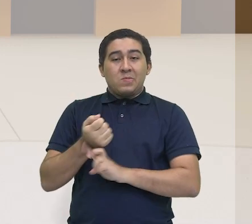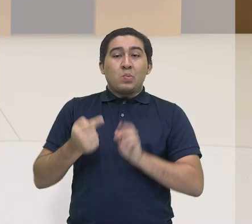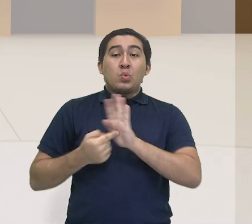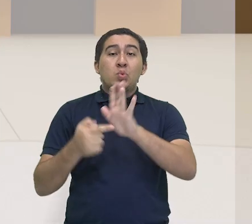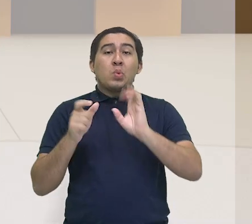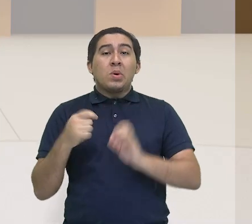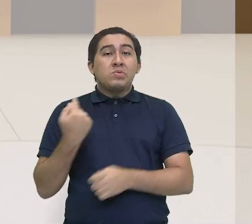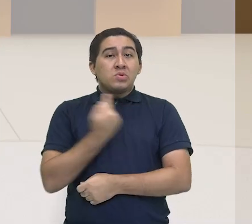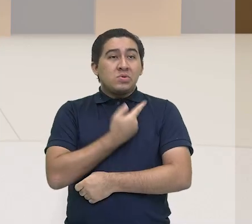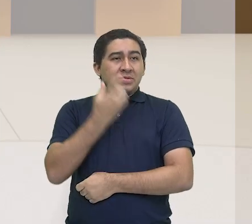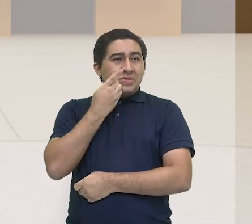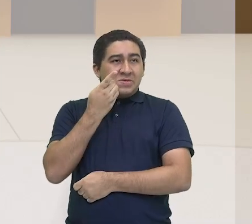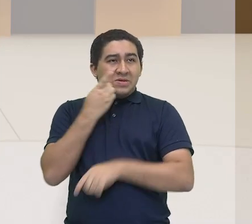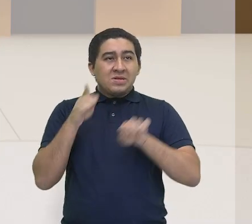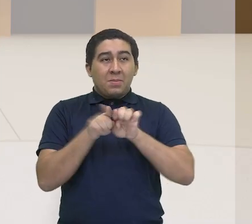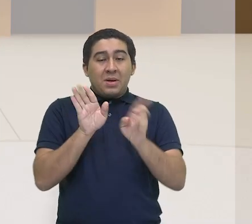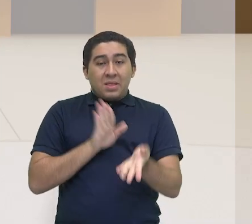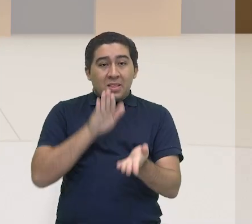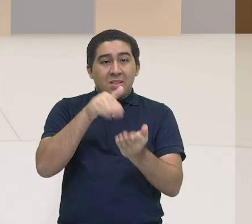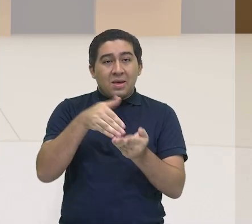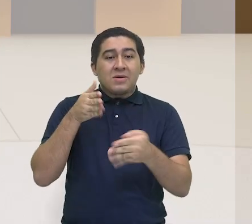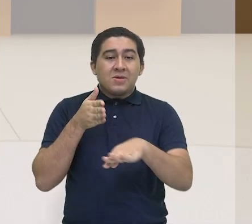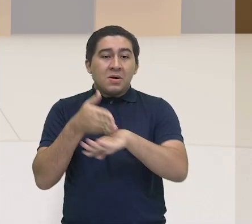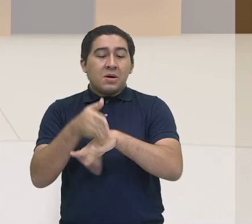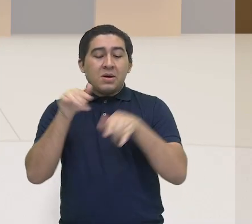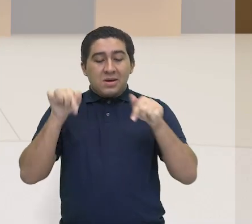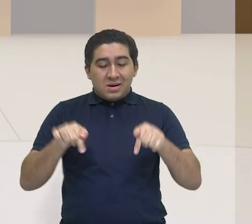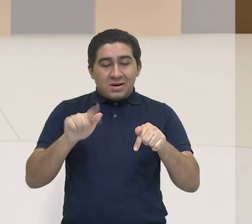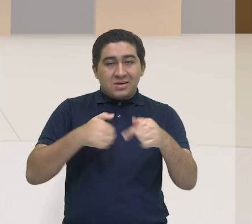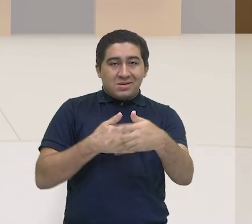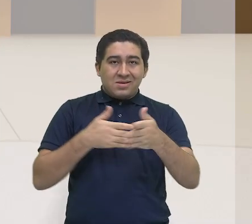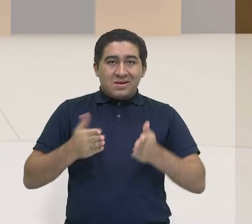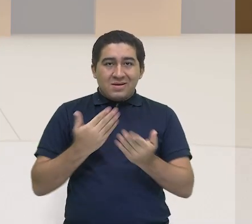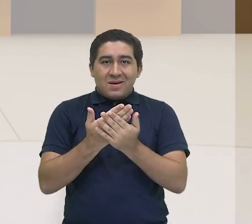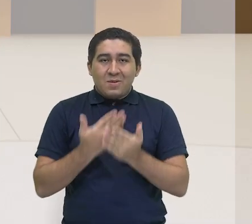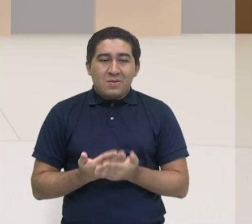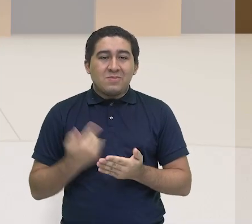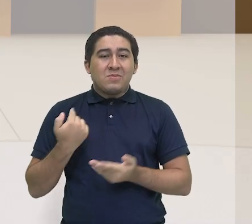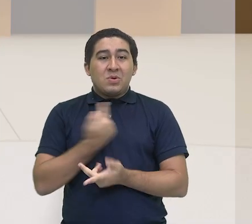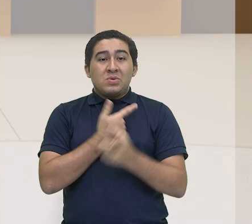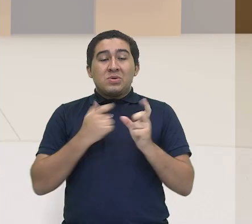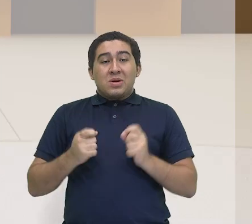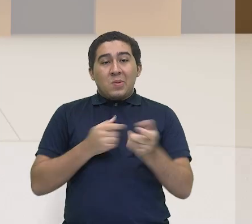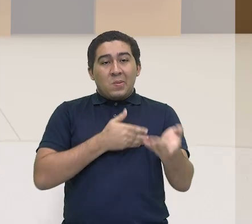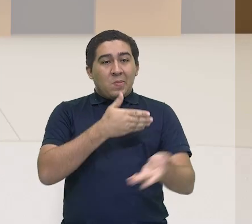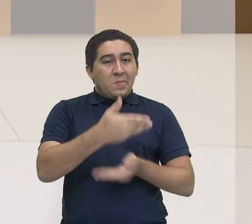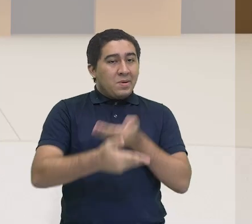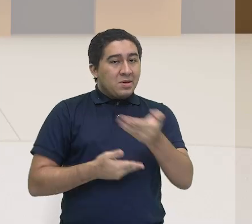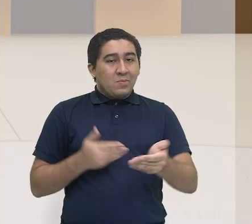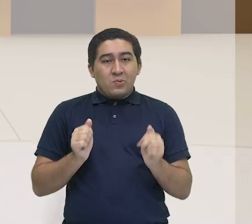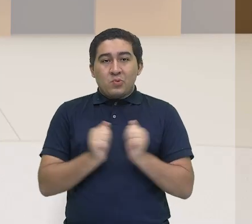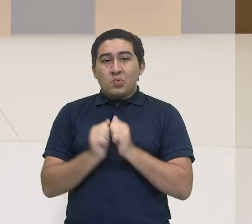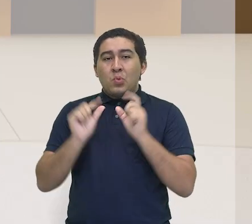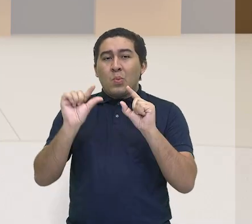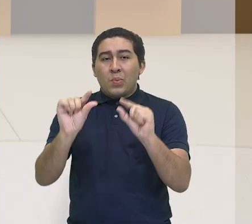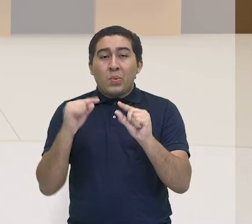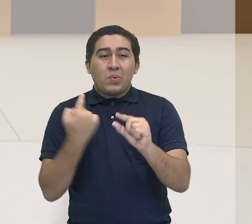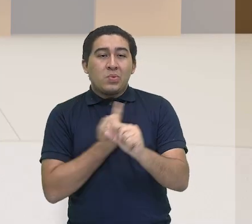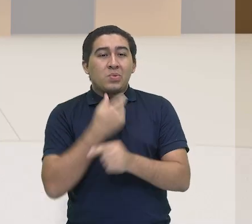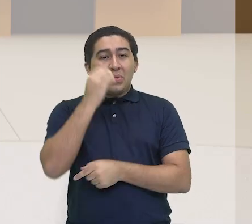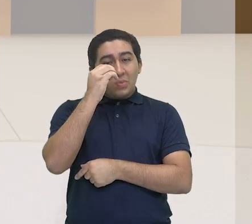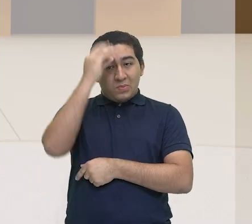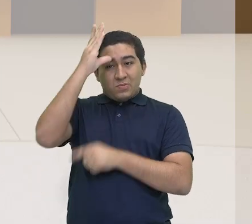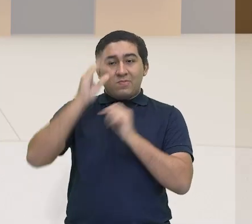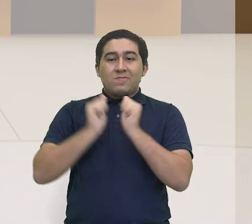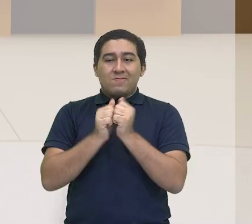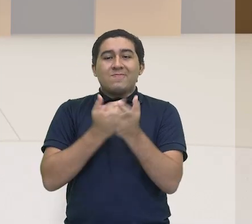nossa rotina até chegar aqui nessa sala de aula em que nós compartilhamos um pouquinho do nosso conhecimento